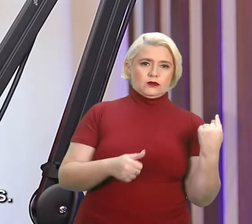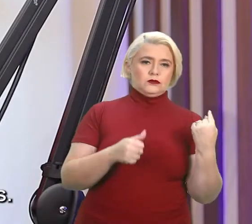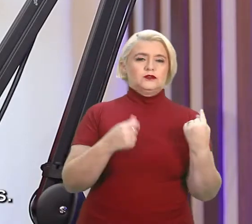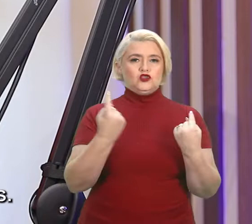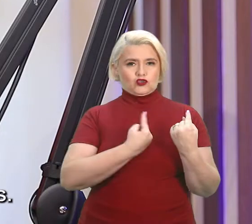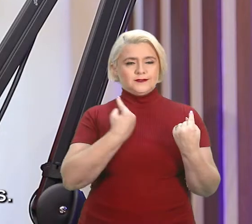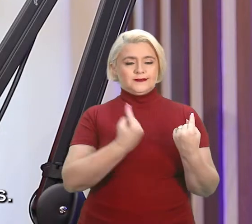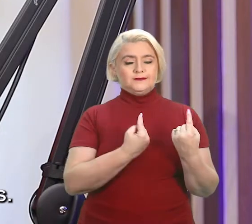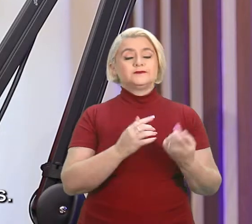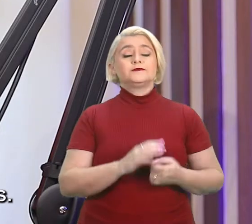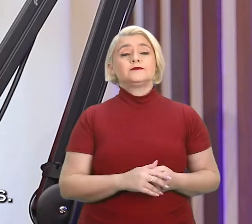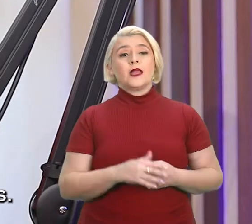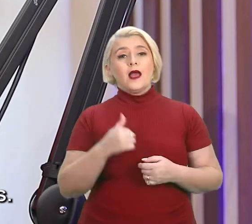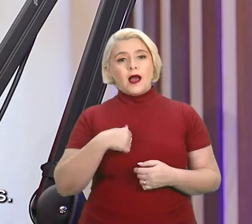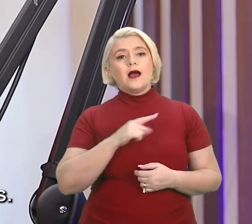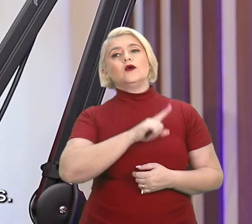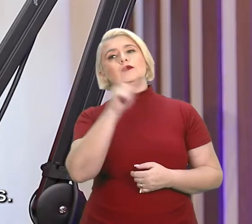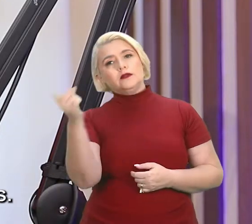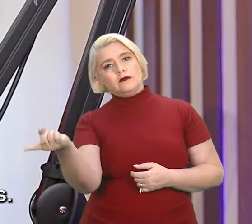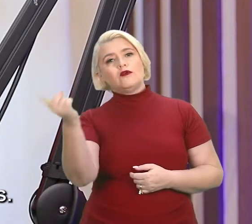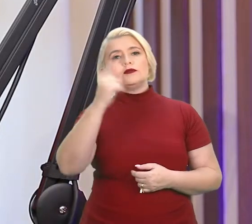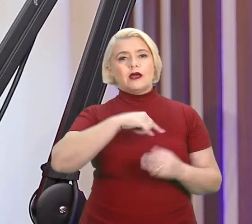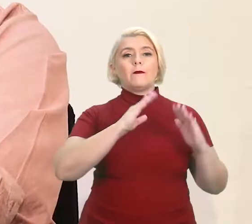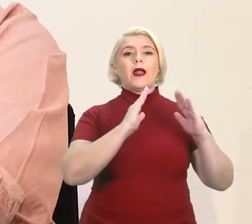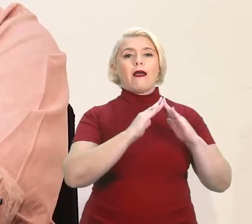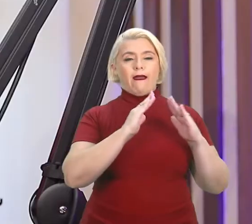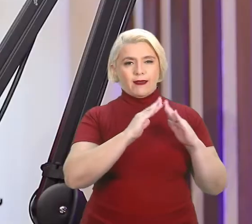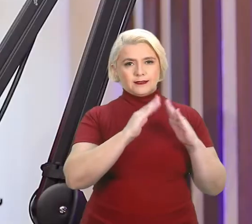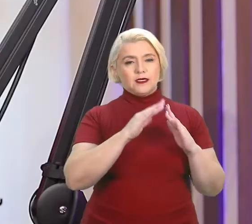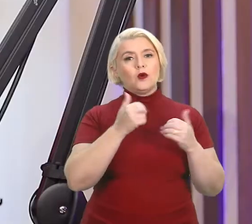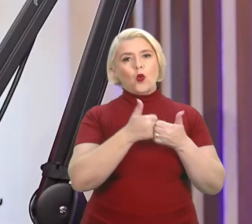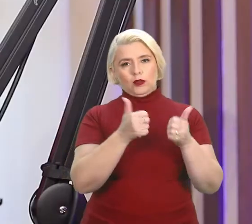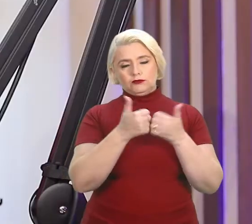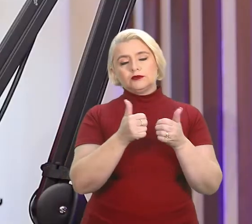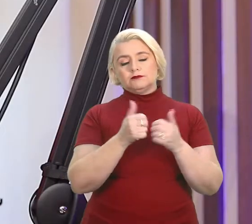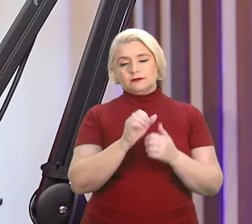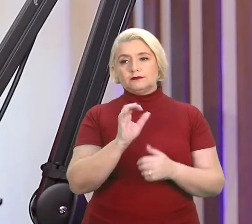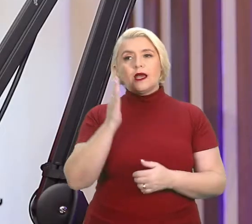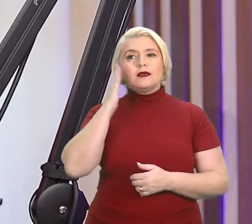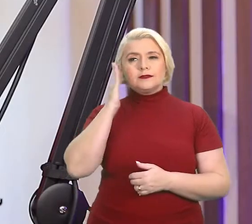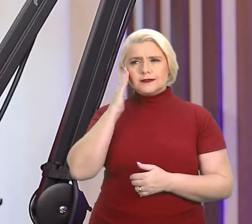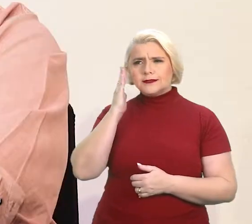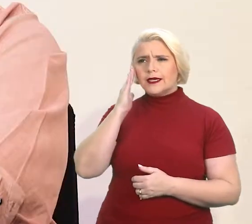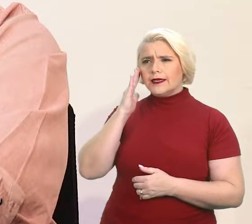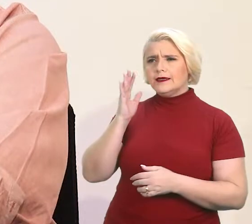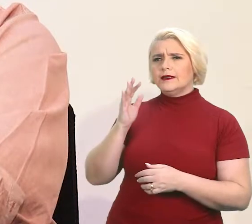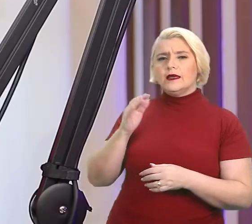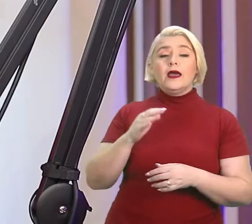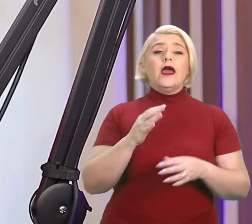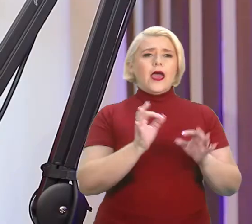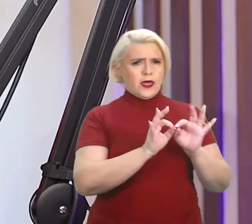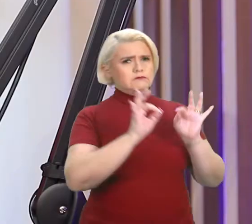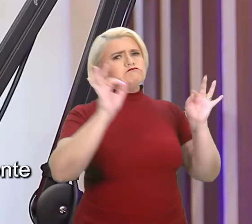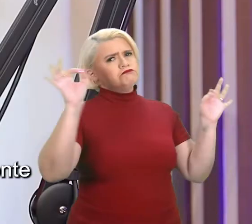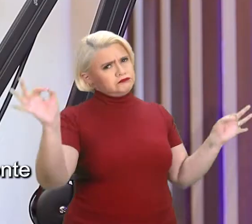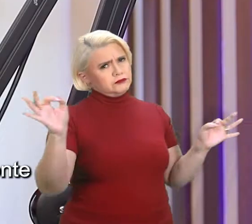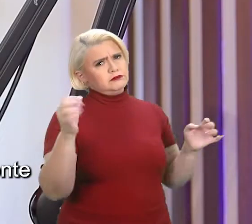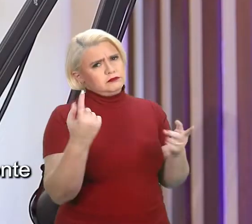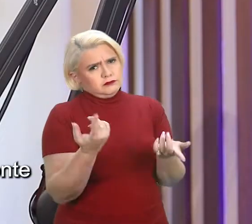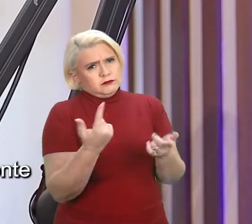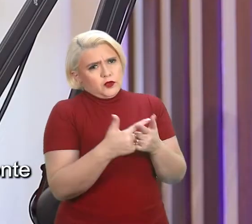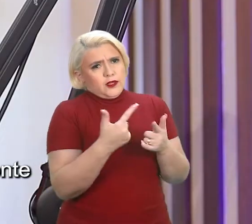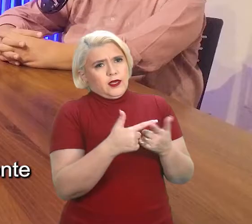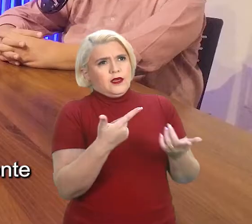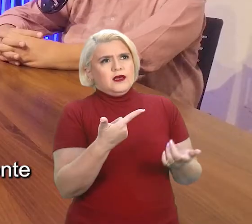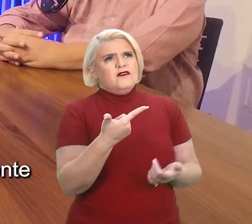eu ia e voltava para casa de ônibus. Sei. Era uma distância importante, porque deve ficar uns 25